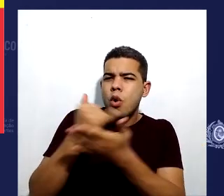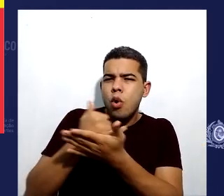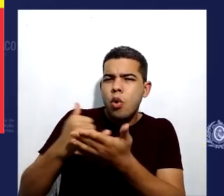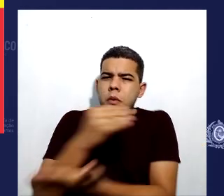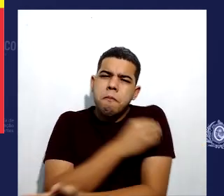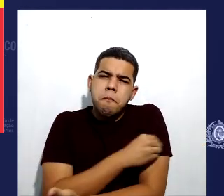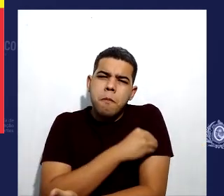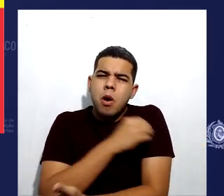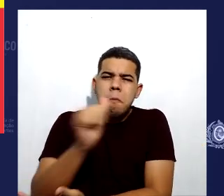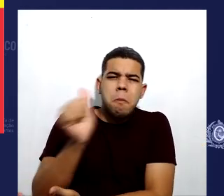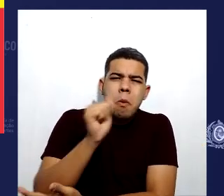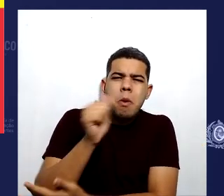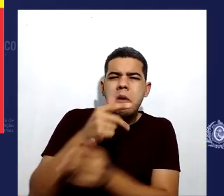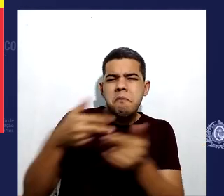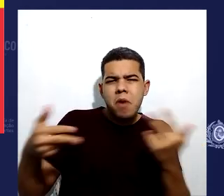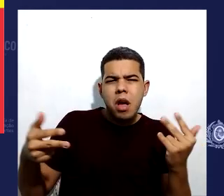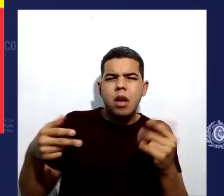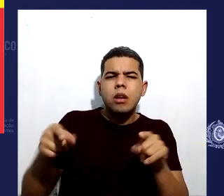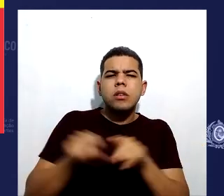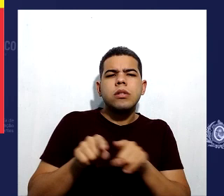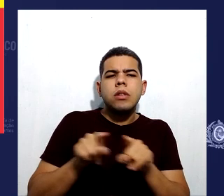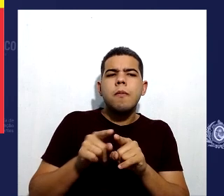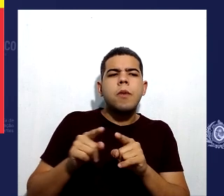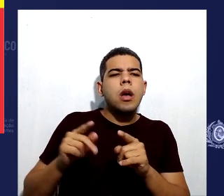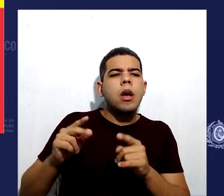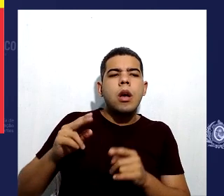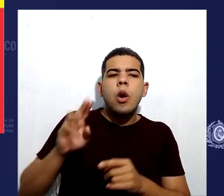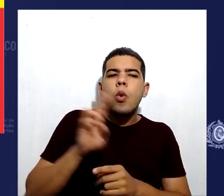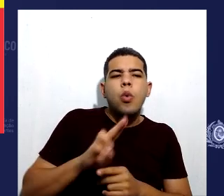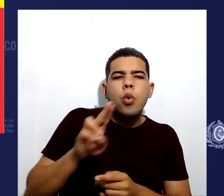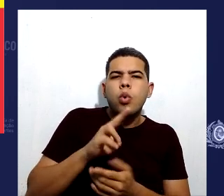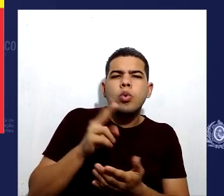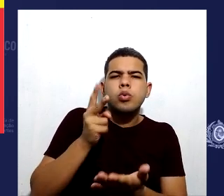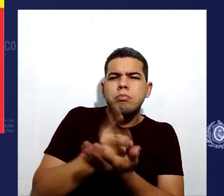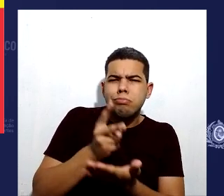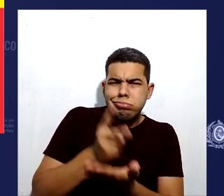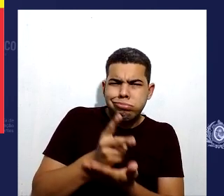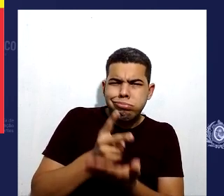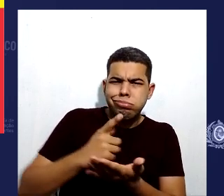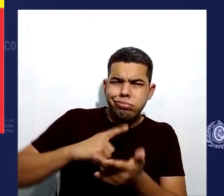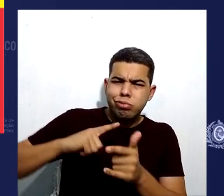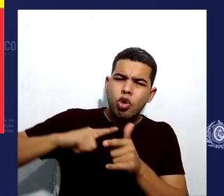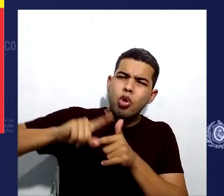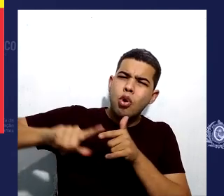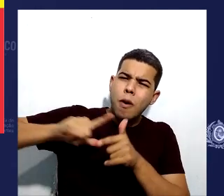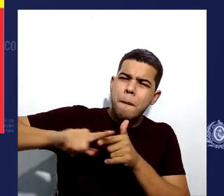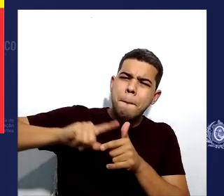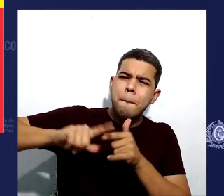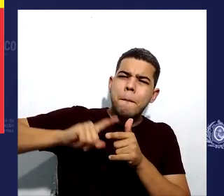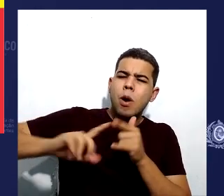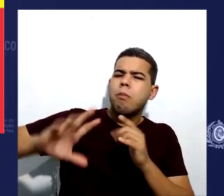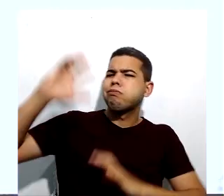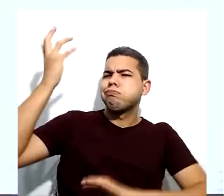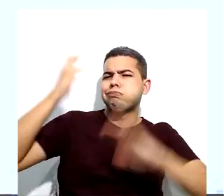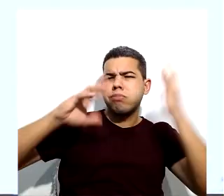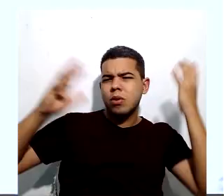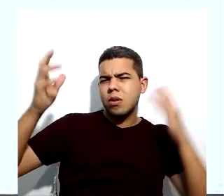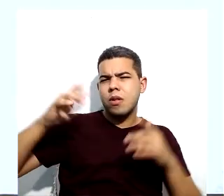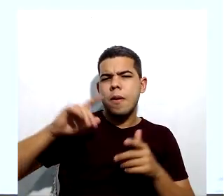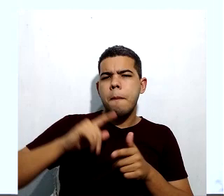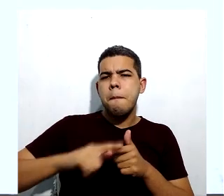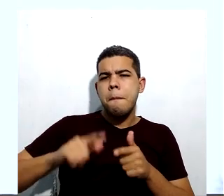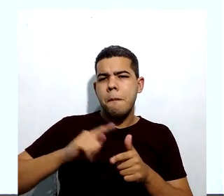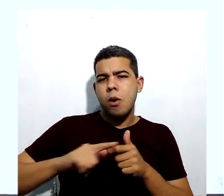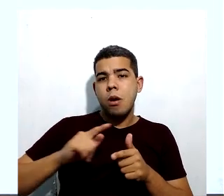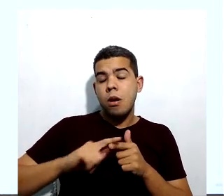que vai ter a persistência do uso a despeito das consequências nocivas, que